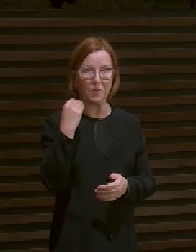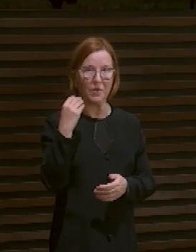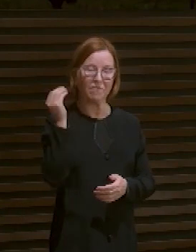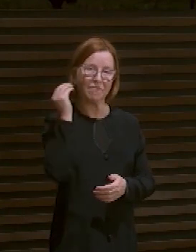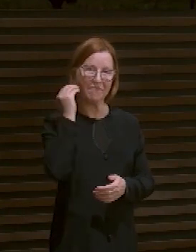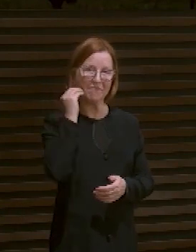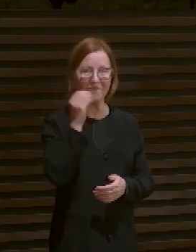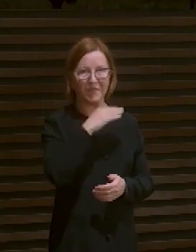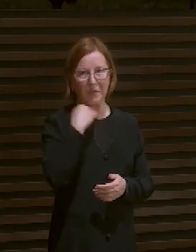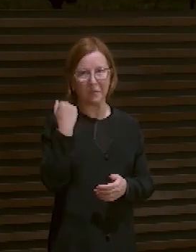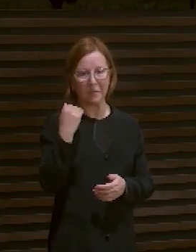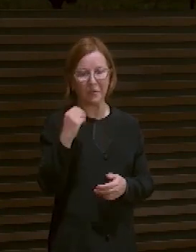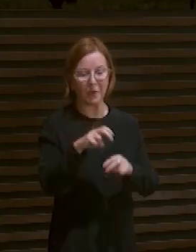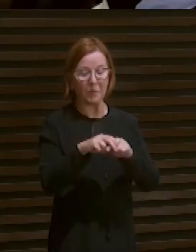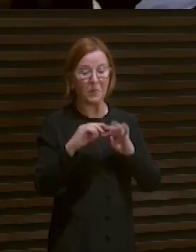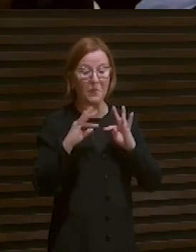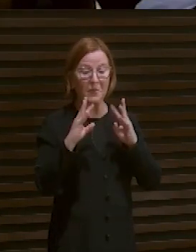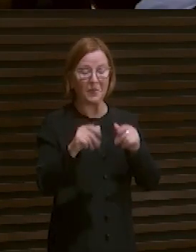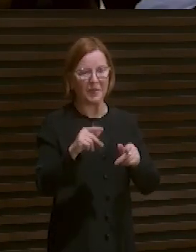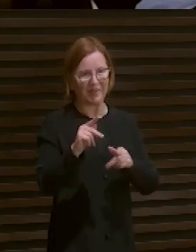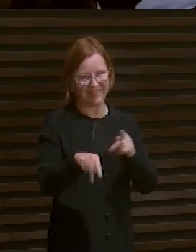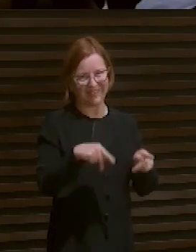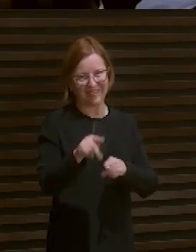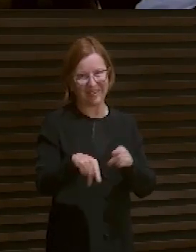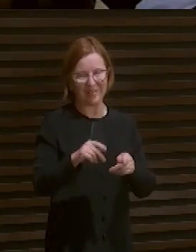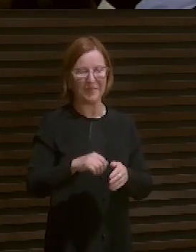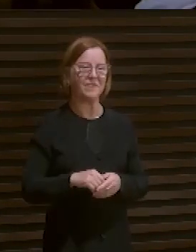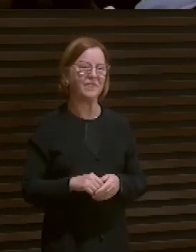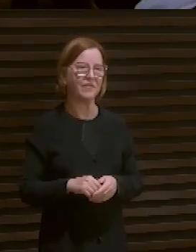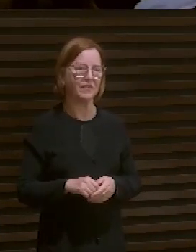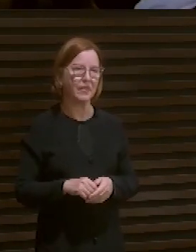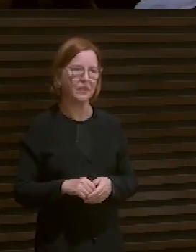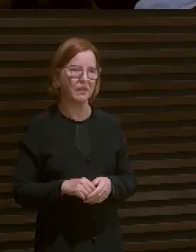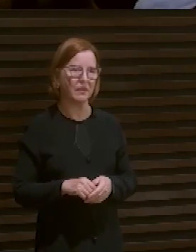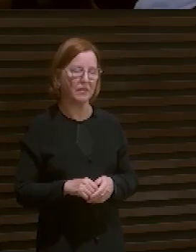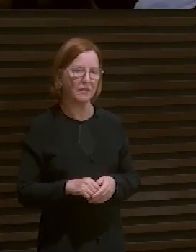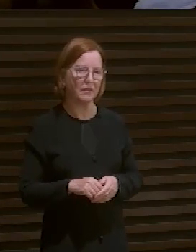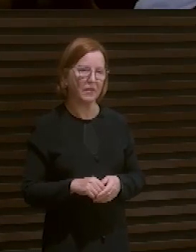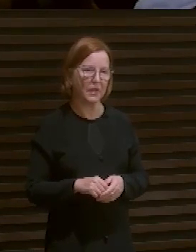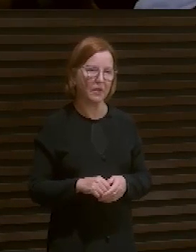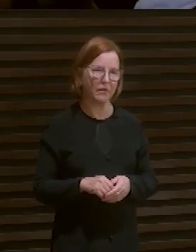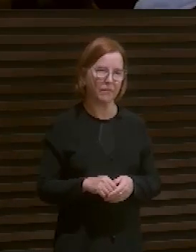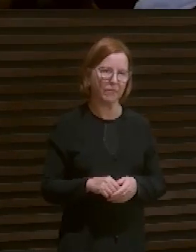morte por todos os homens. Ele teve que se